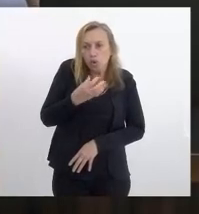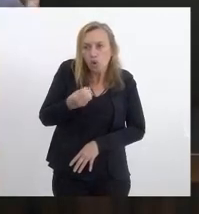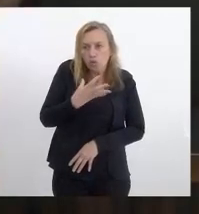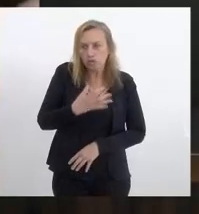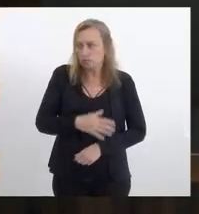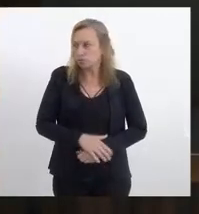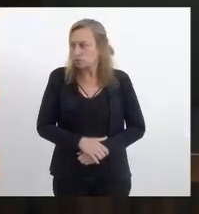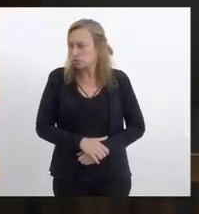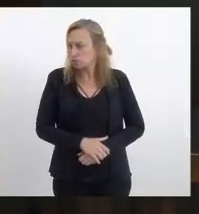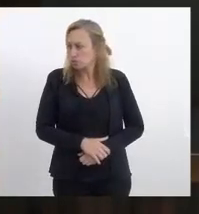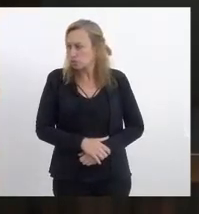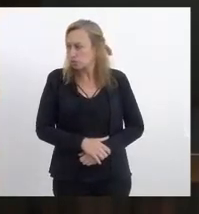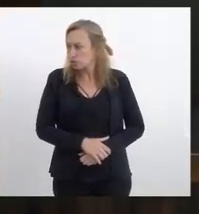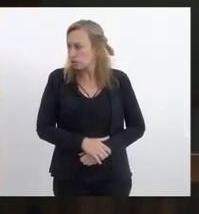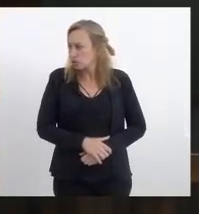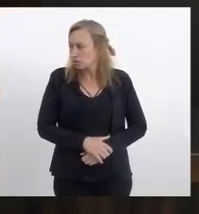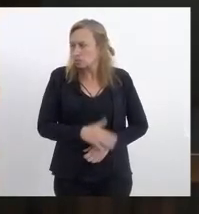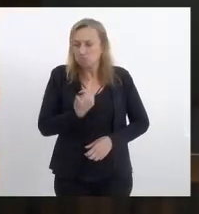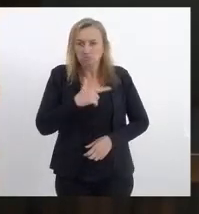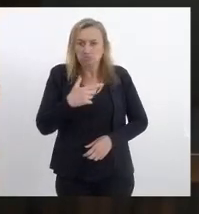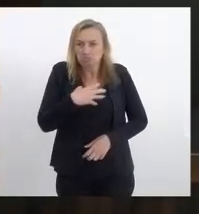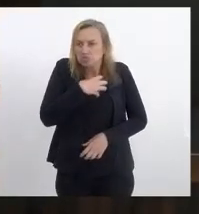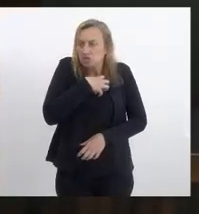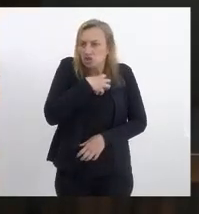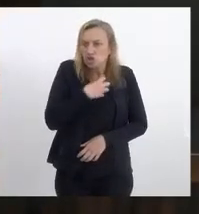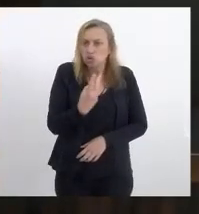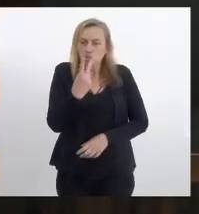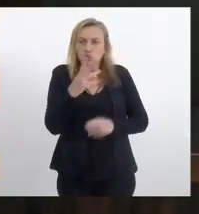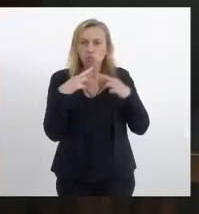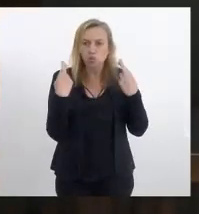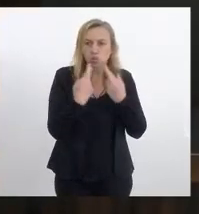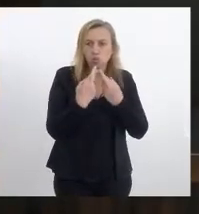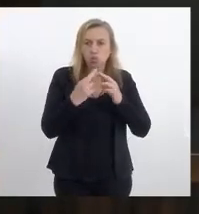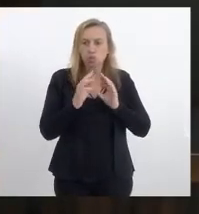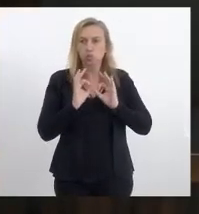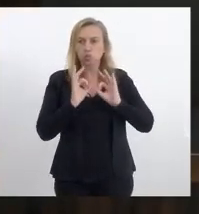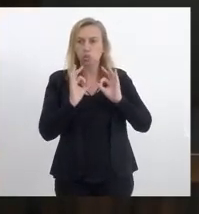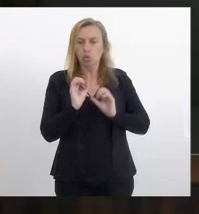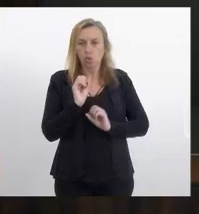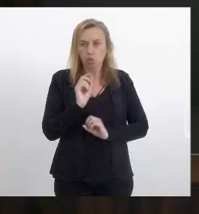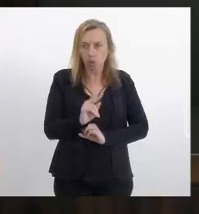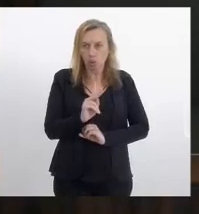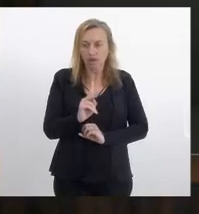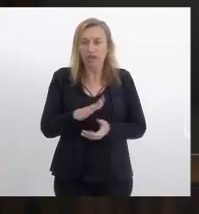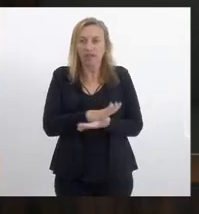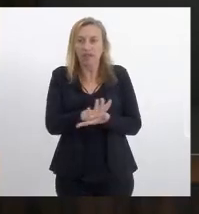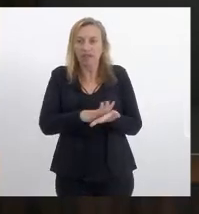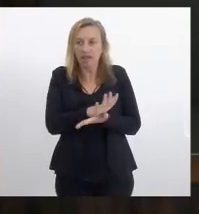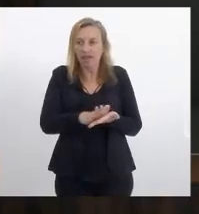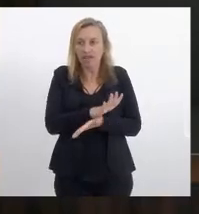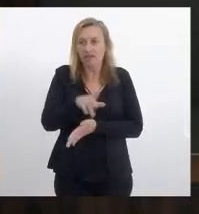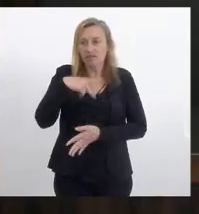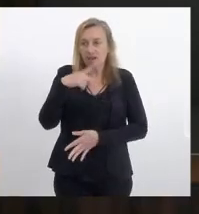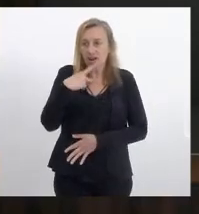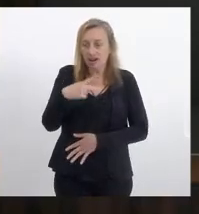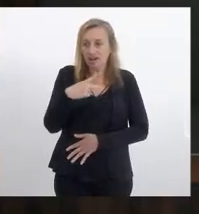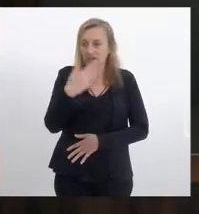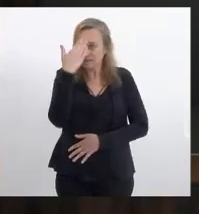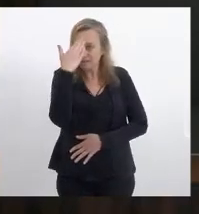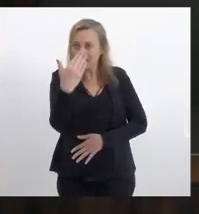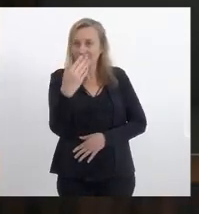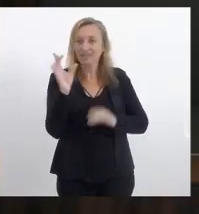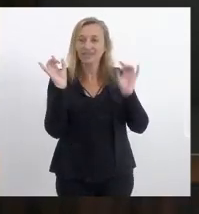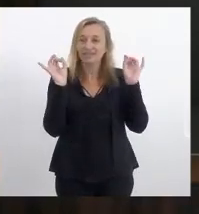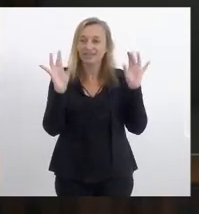interlocutores senão não tem sentido duas audiências públicas Ok então nada mais havendo a tratar eu quero agradecer